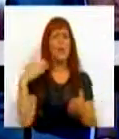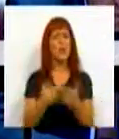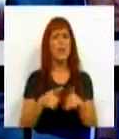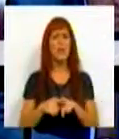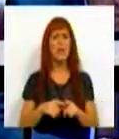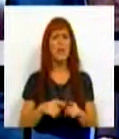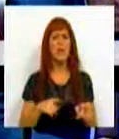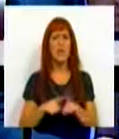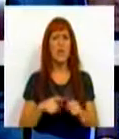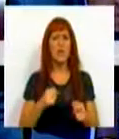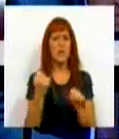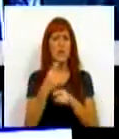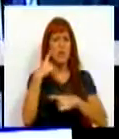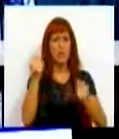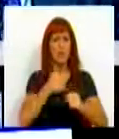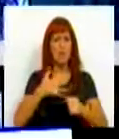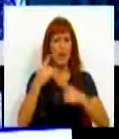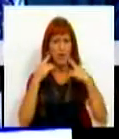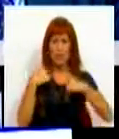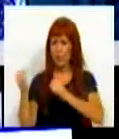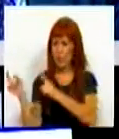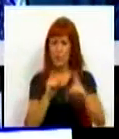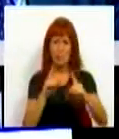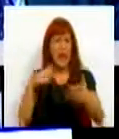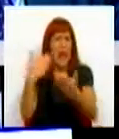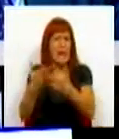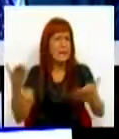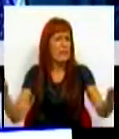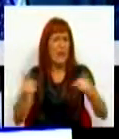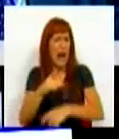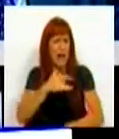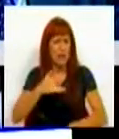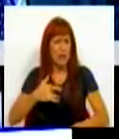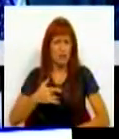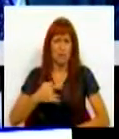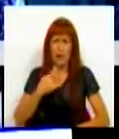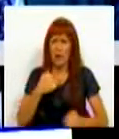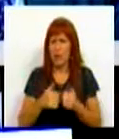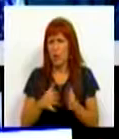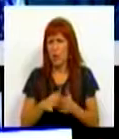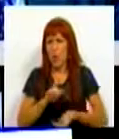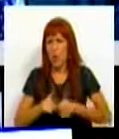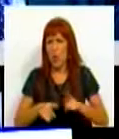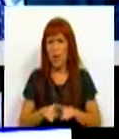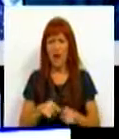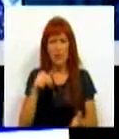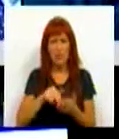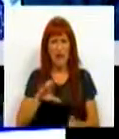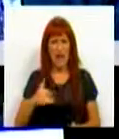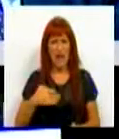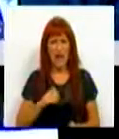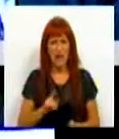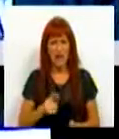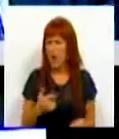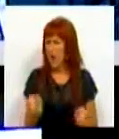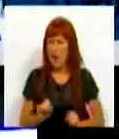dos serviços públicos e das empresas públicas, desde os transportes à saúde, diz tudo sobre aquilo que é a posição do CDS.